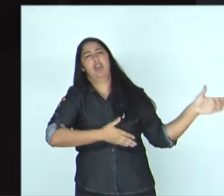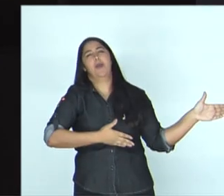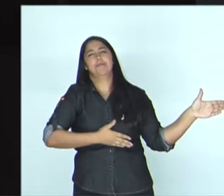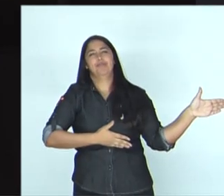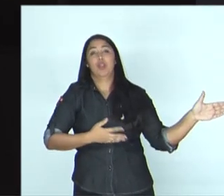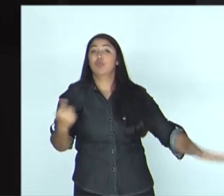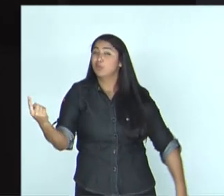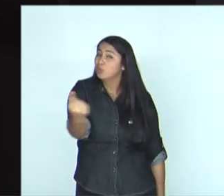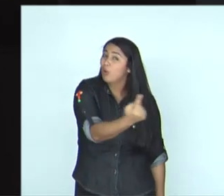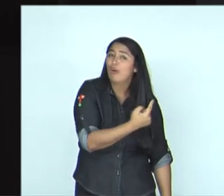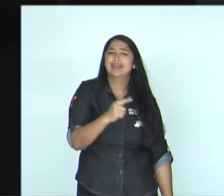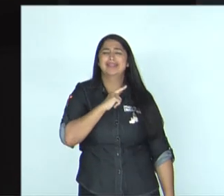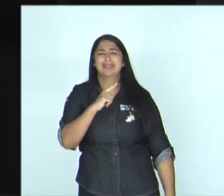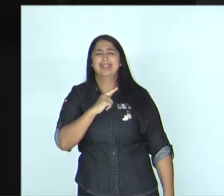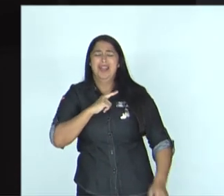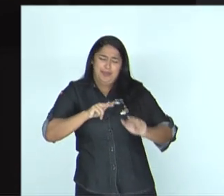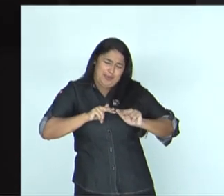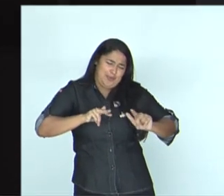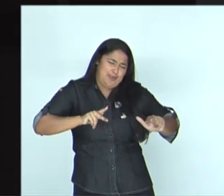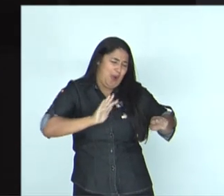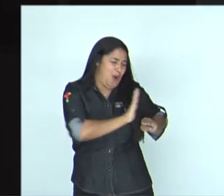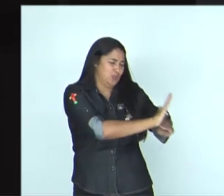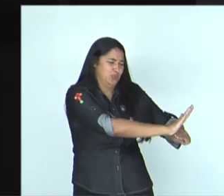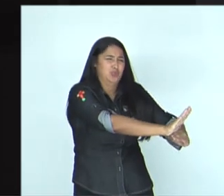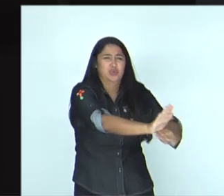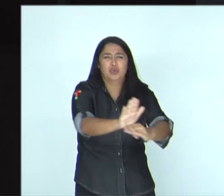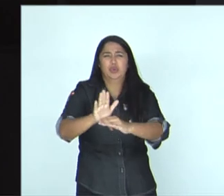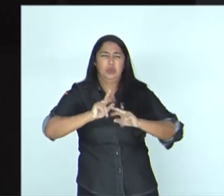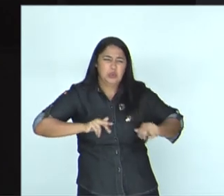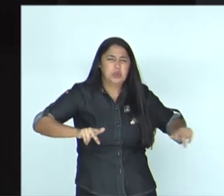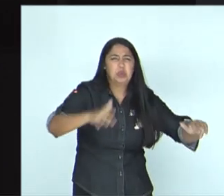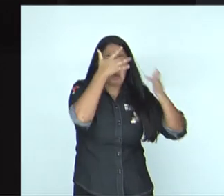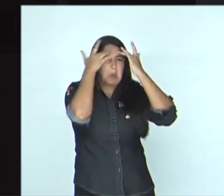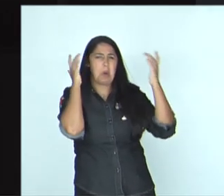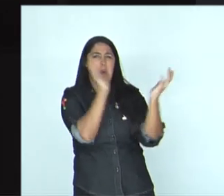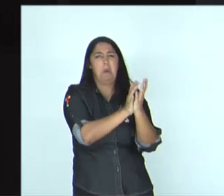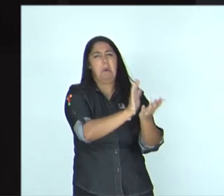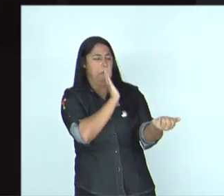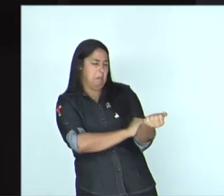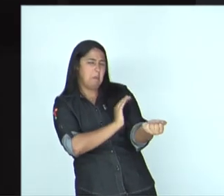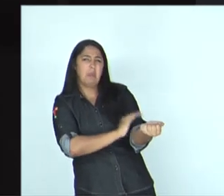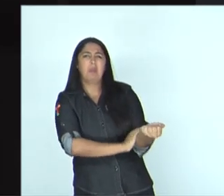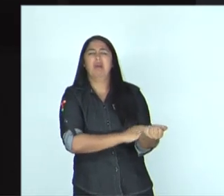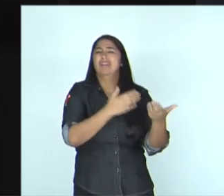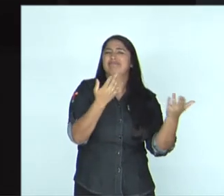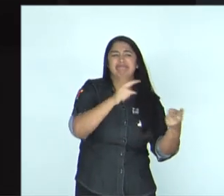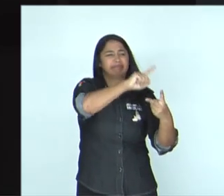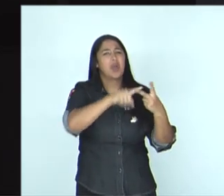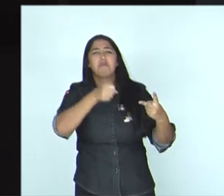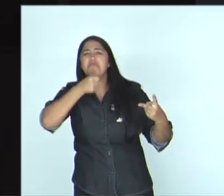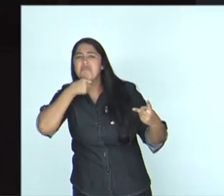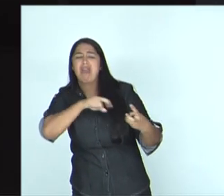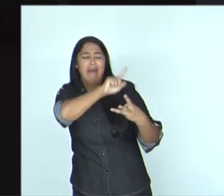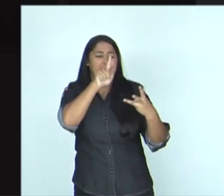de trabalho, na área social é tanta coisa, é dependente químico, é criança, é idoso, é